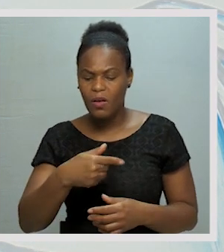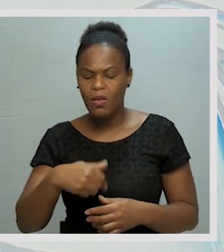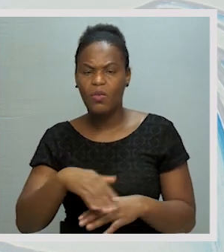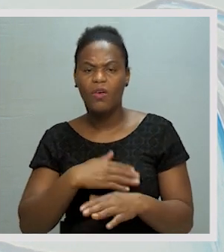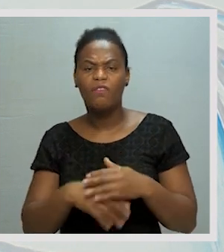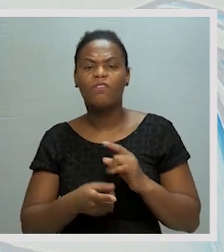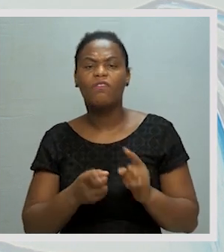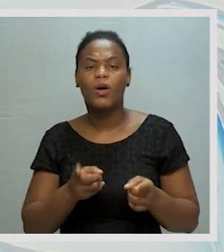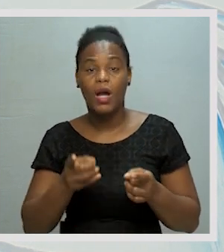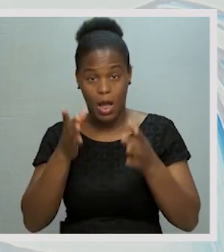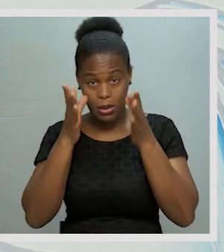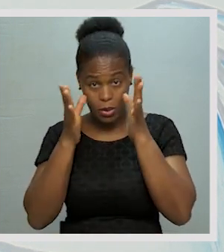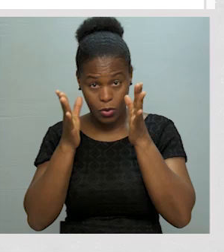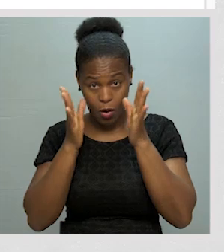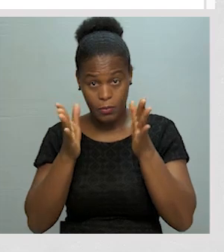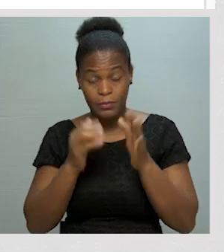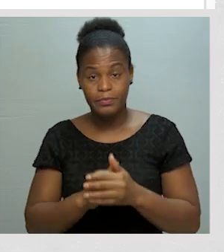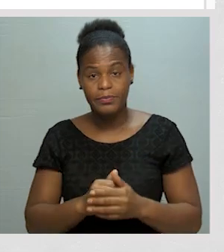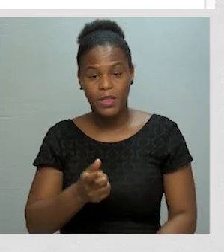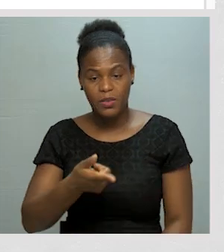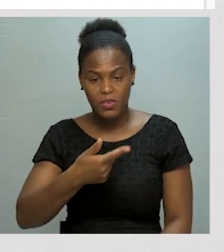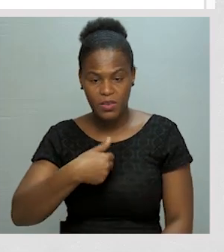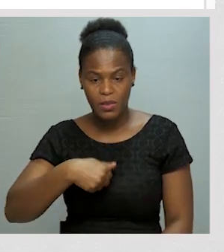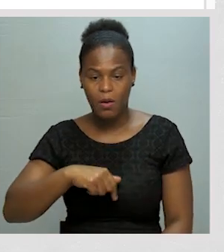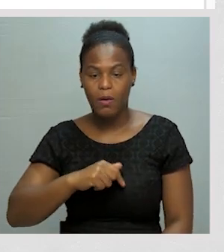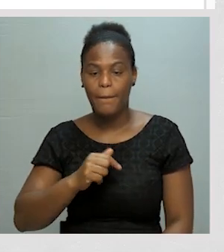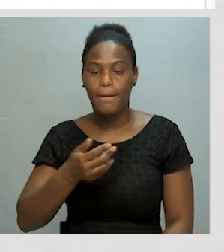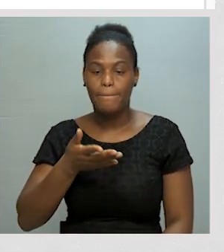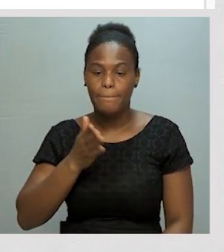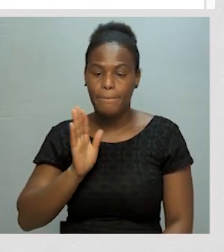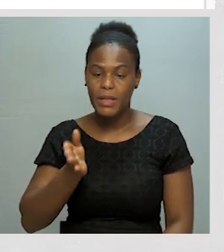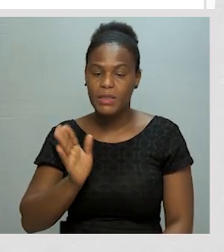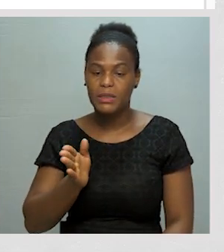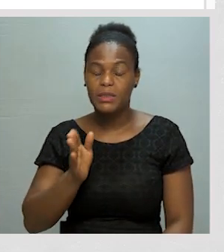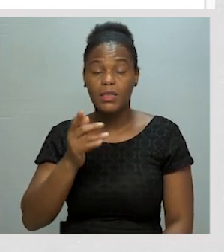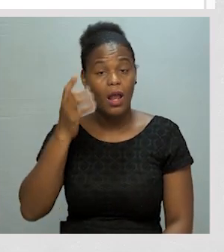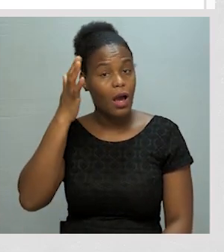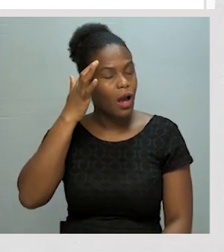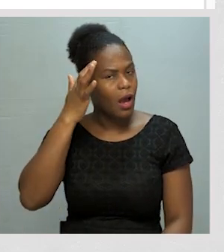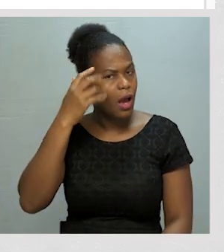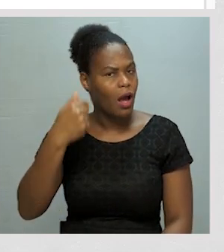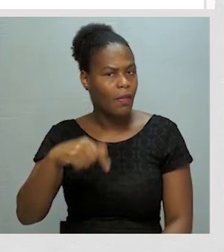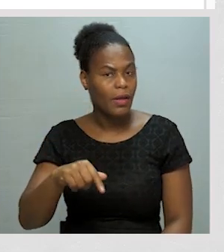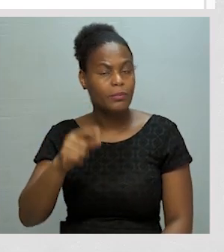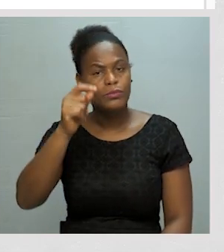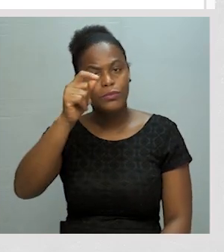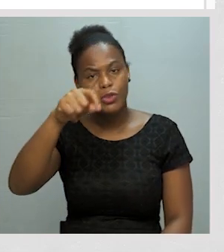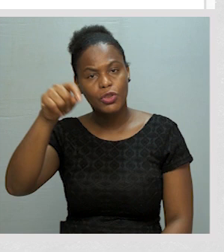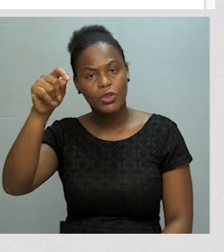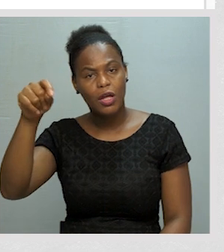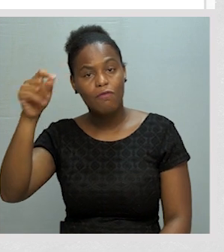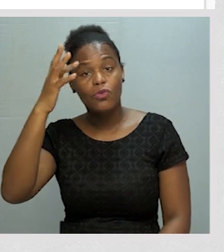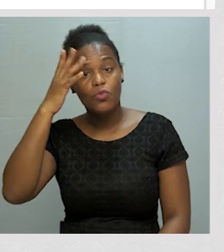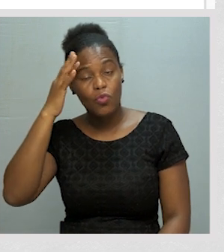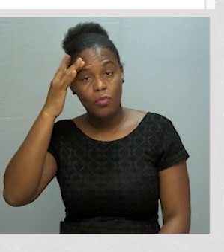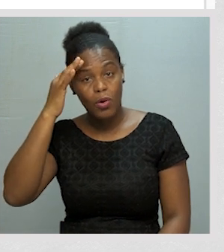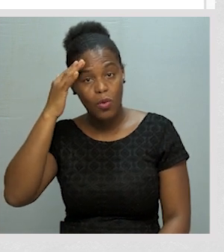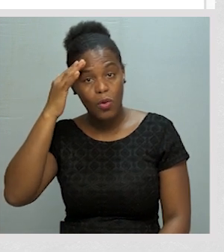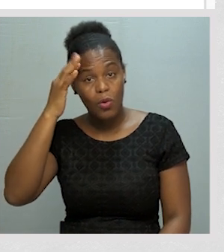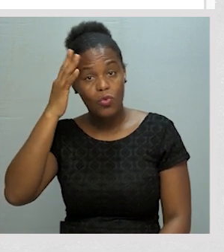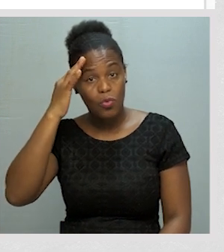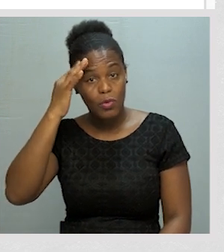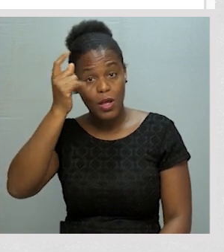Unidade, dezena, o sinal mais, para podermos saber o que vamos fazer. E neste caso concreto vamos adicionar vamos